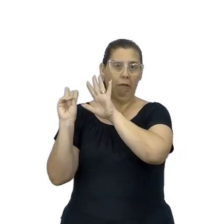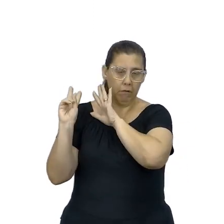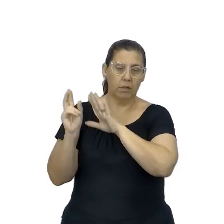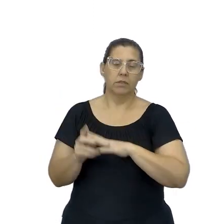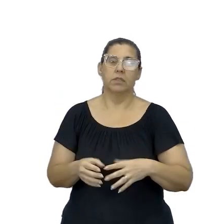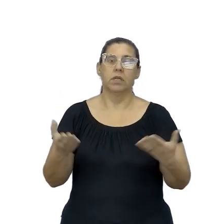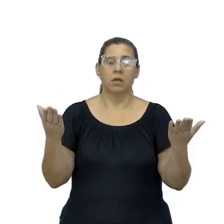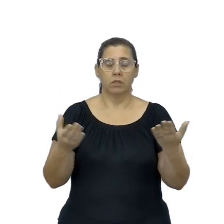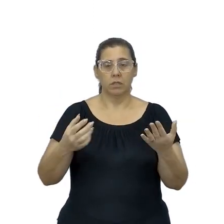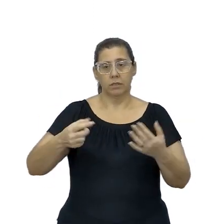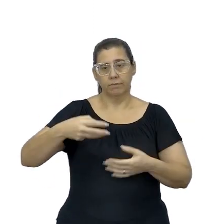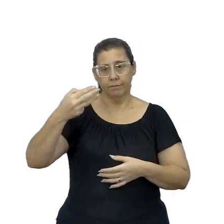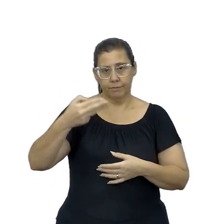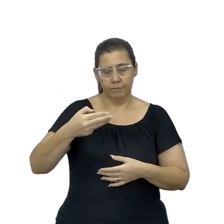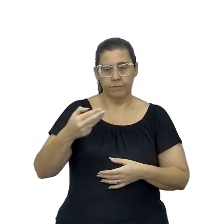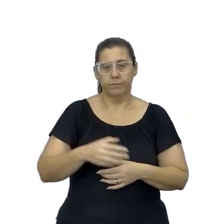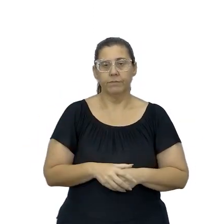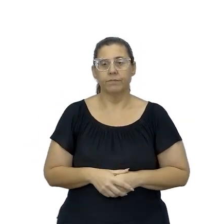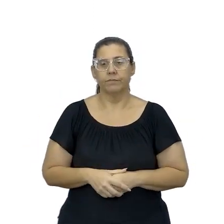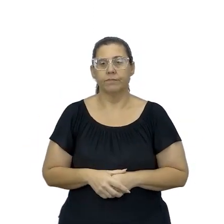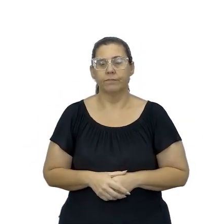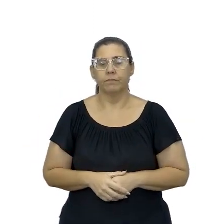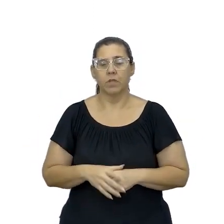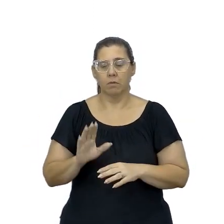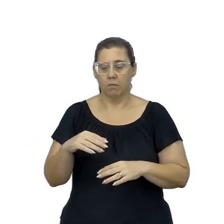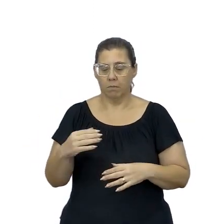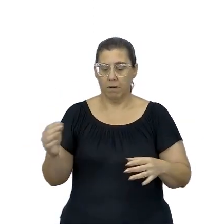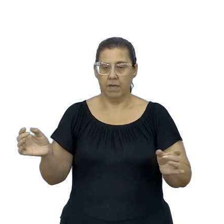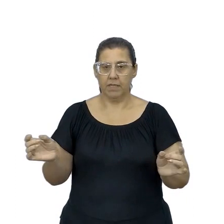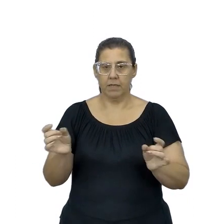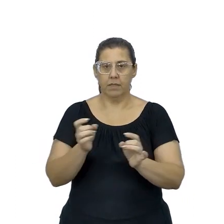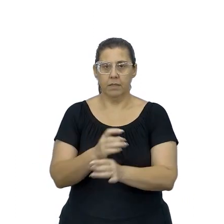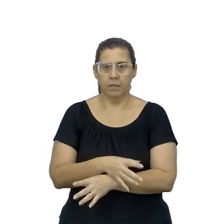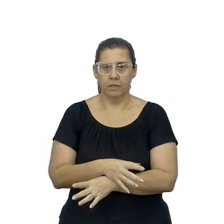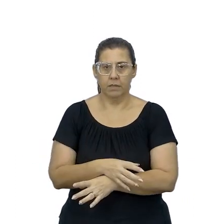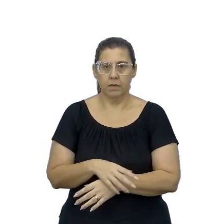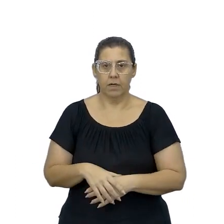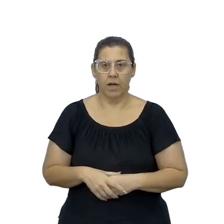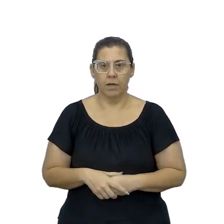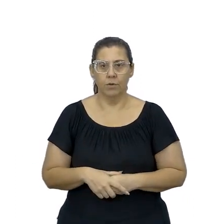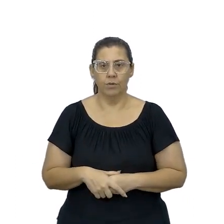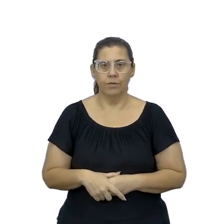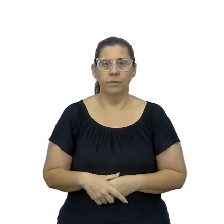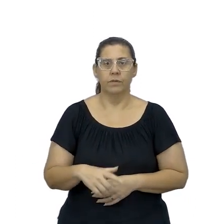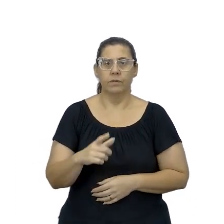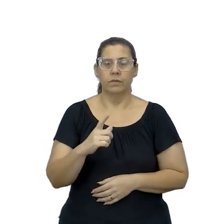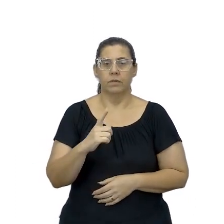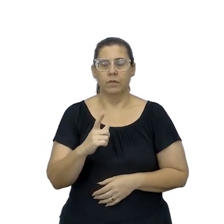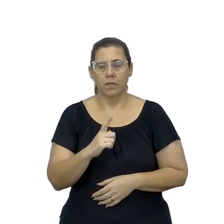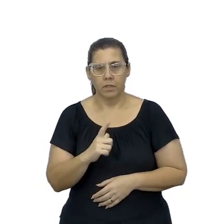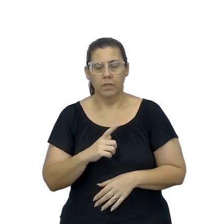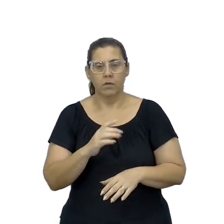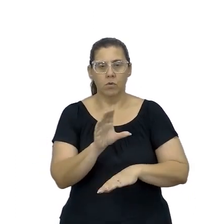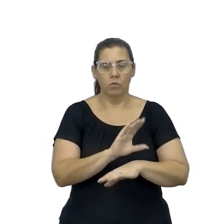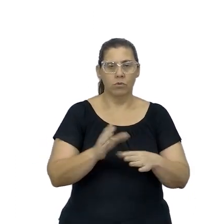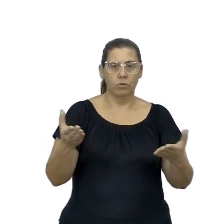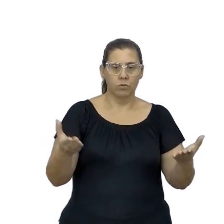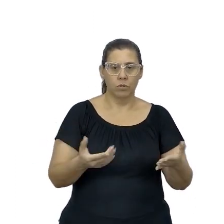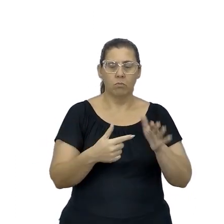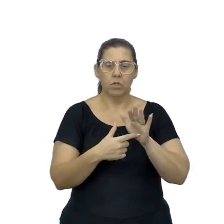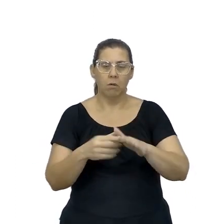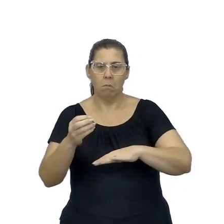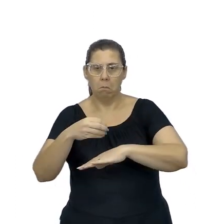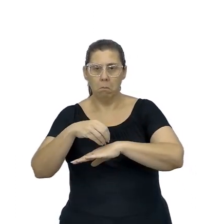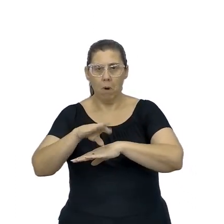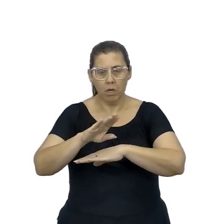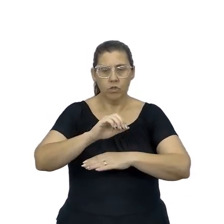terceiro momento, me desculpem, para finalizar essa formação de hoje, a gente traz para vocês as